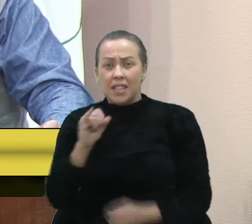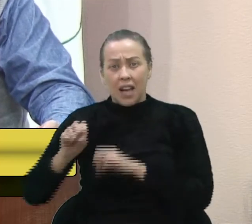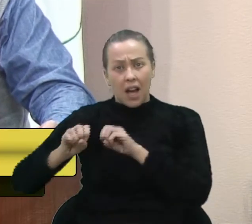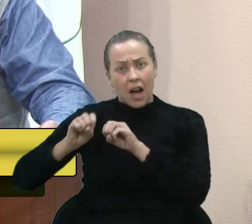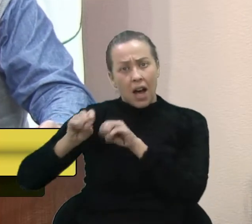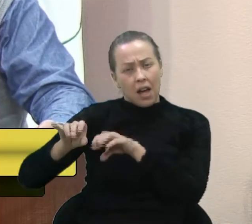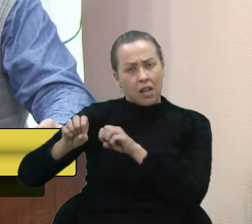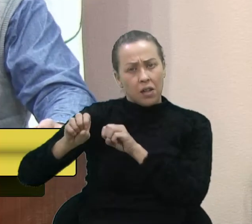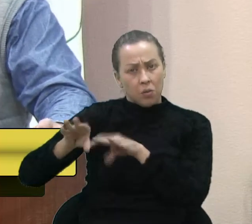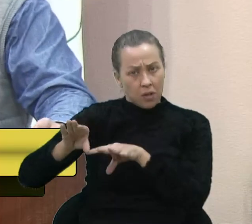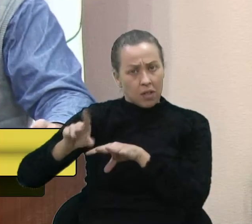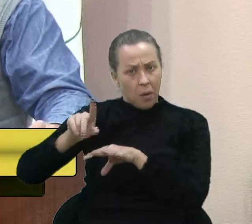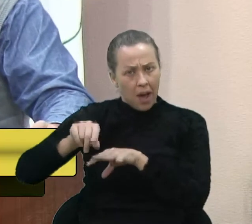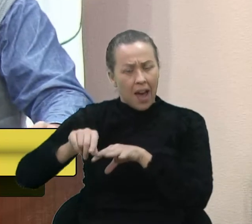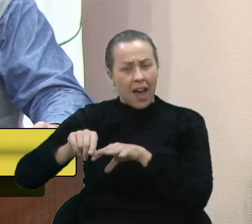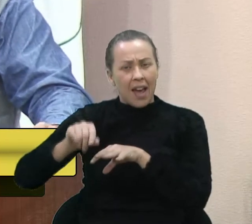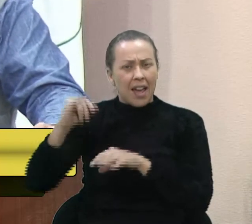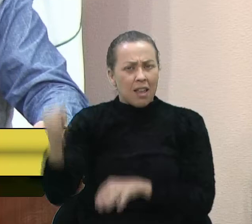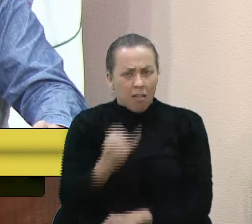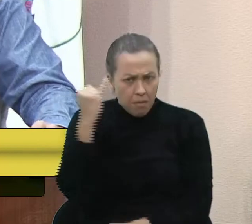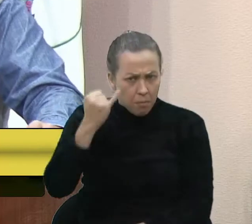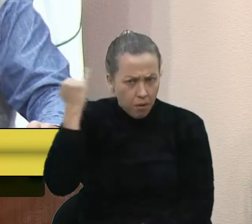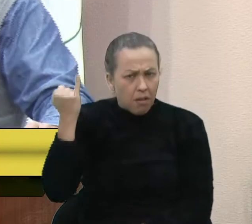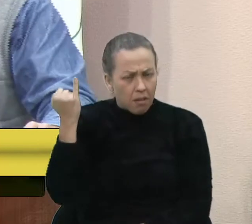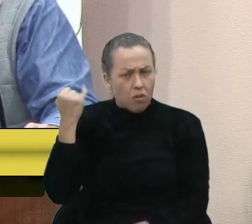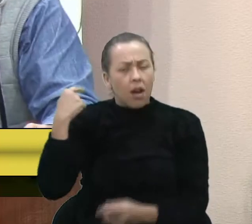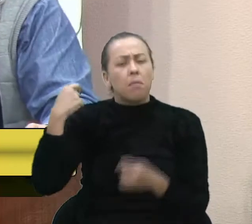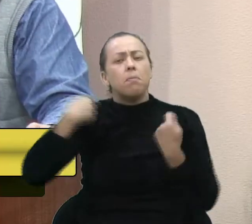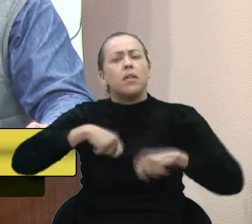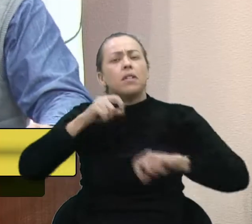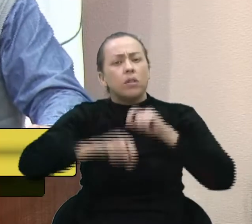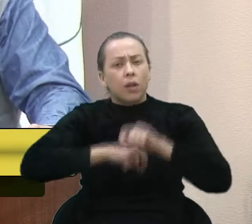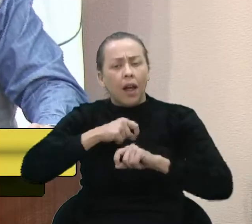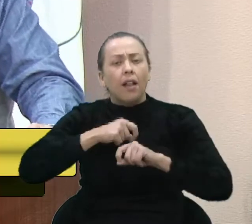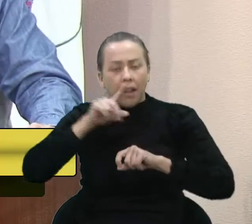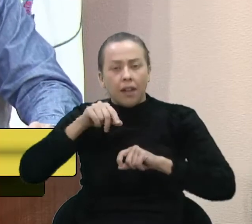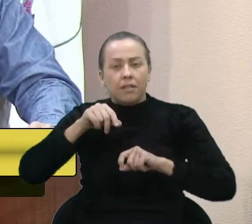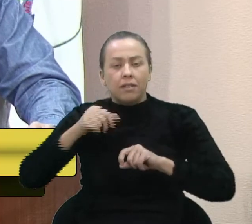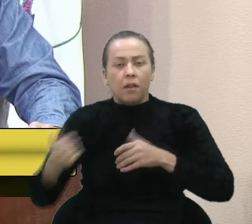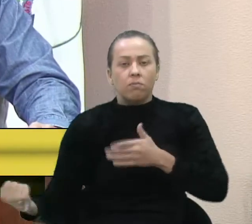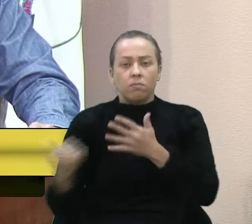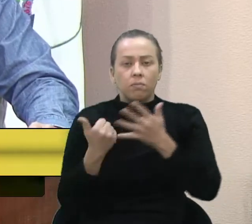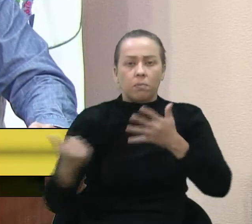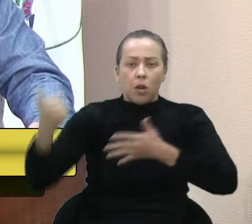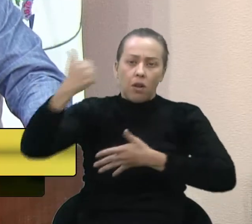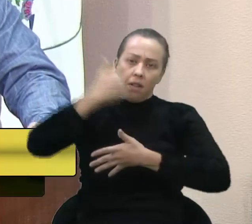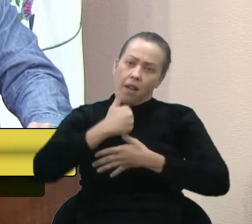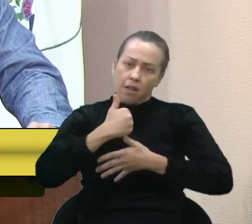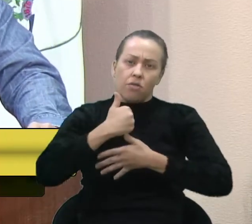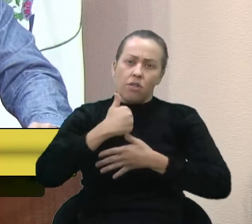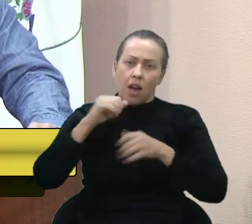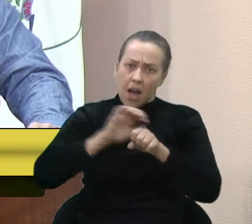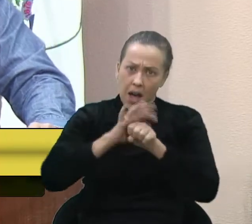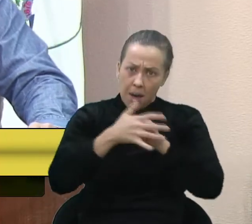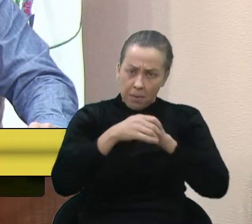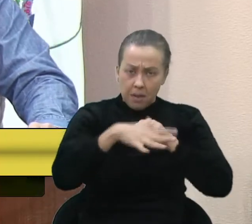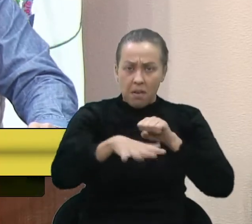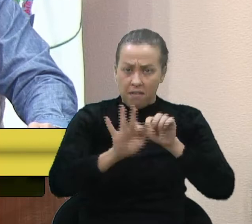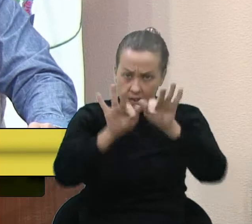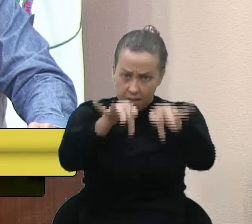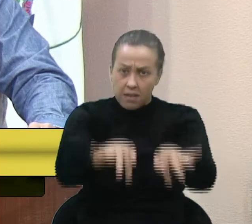de fato é essencial, ela precisa ser tratada como tal. A pandemia vai passar,